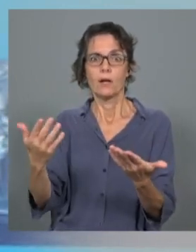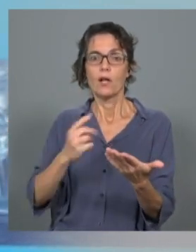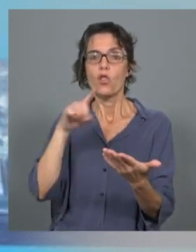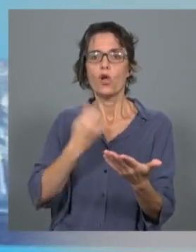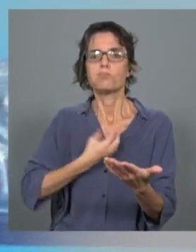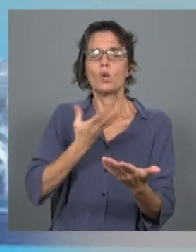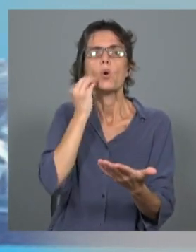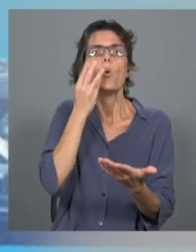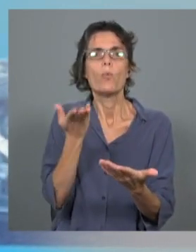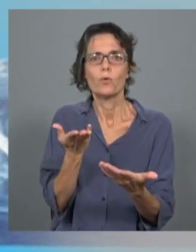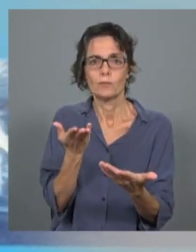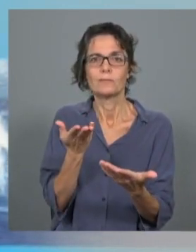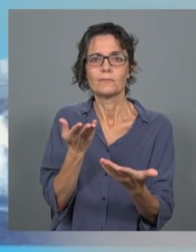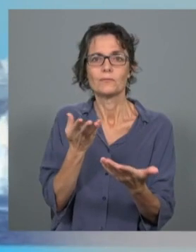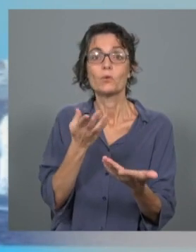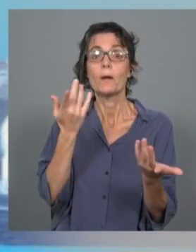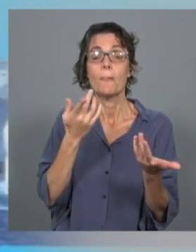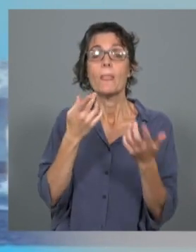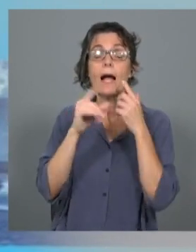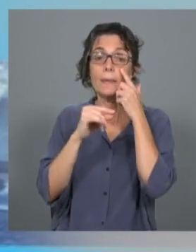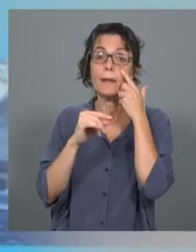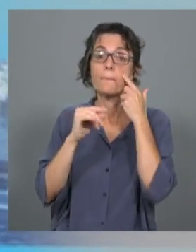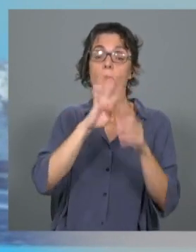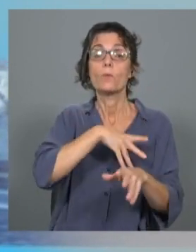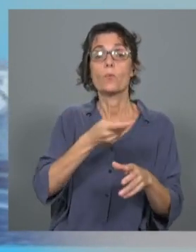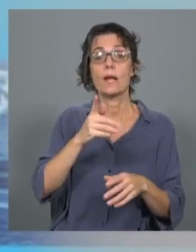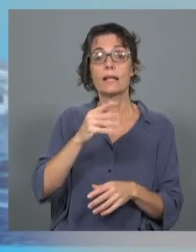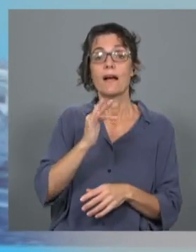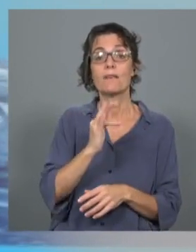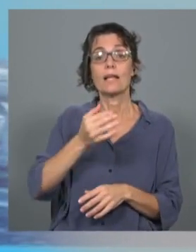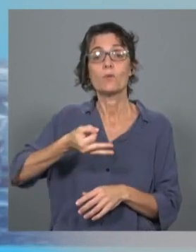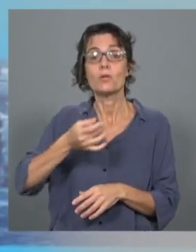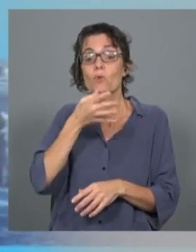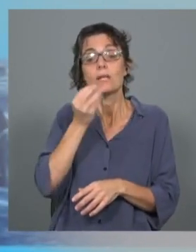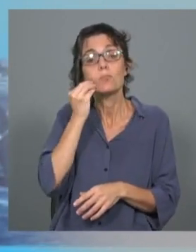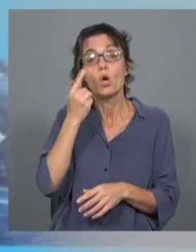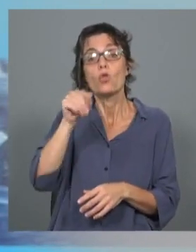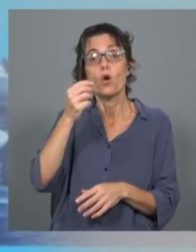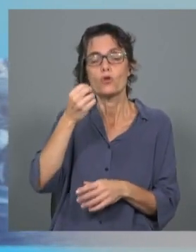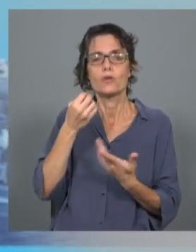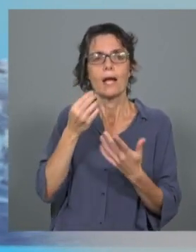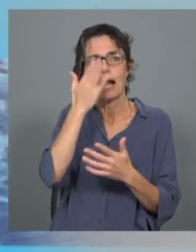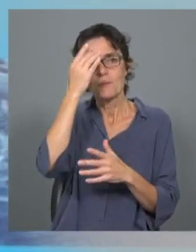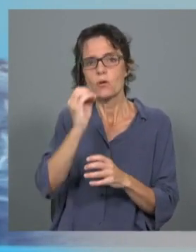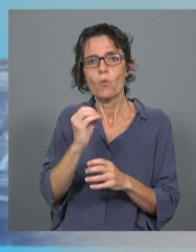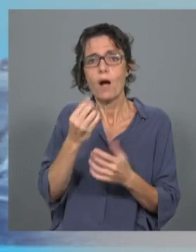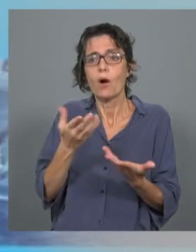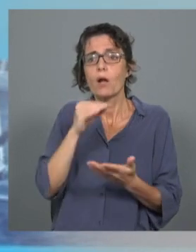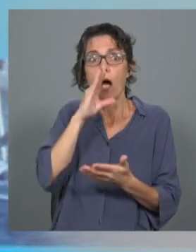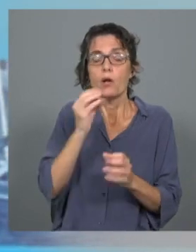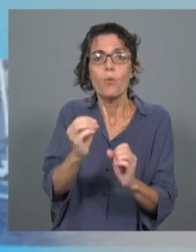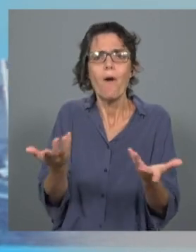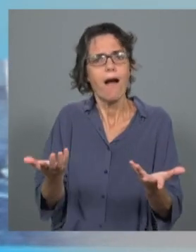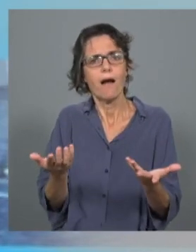forma brilhante, diz o nosso poeta, Fernando Pessoa. Não é? Nós não temos capacidade, perdemos a capacidade para nos espantarmos perante